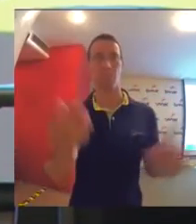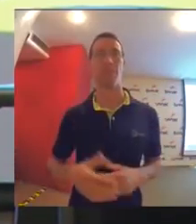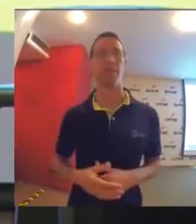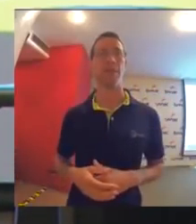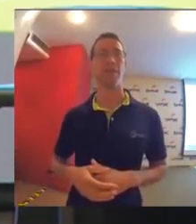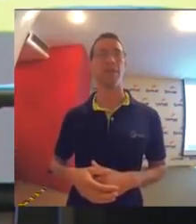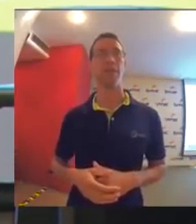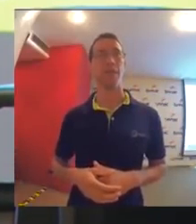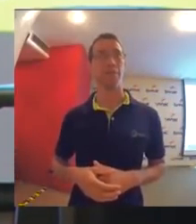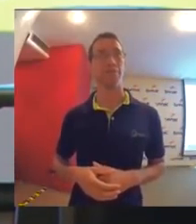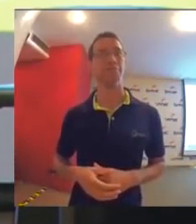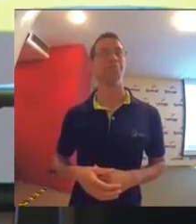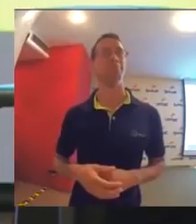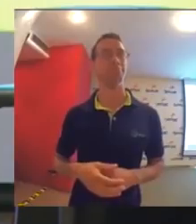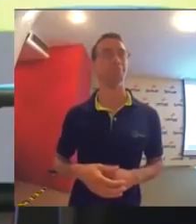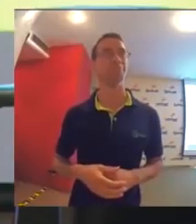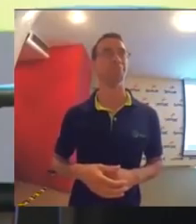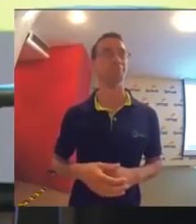Ouviram bem?